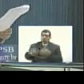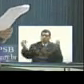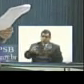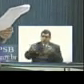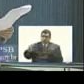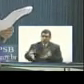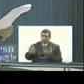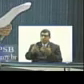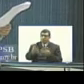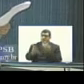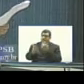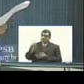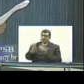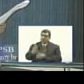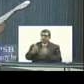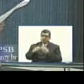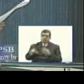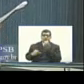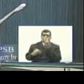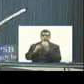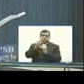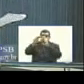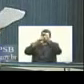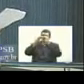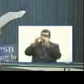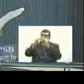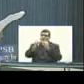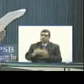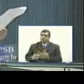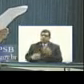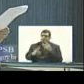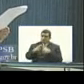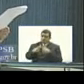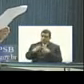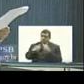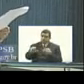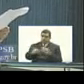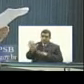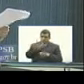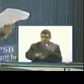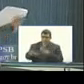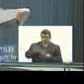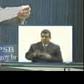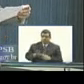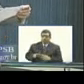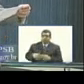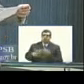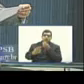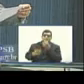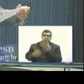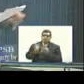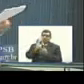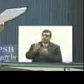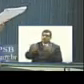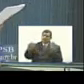que os gastos estão bem acima da Receita e que a situação está desequilibrada a constatação